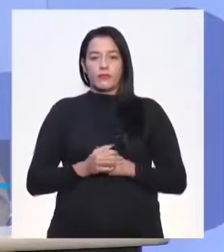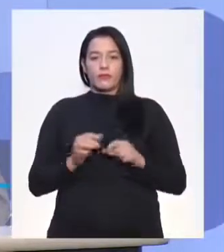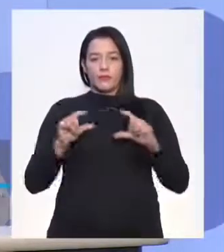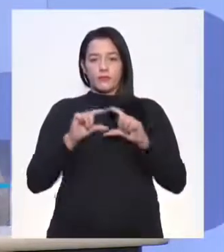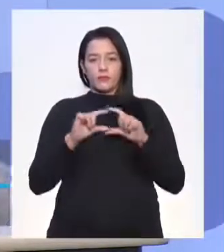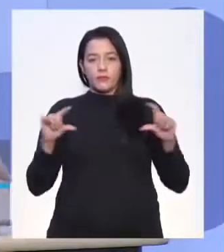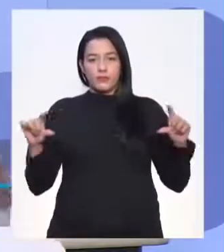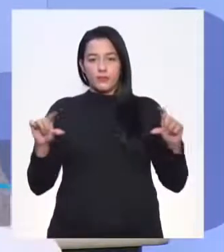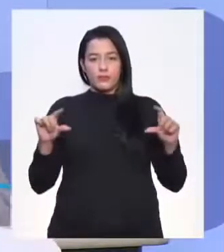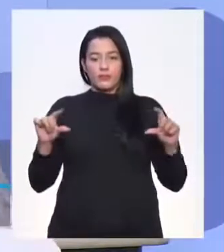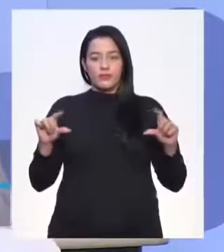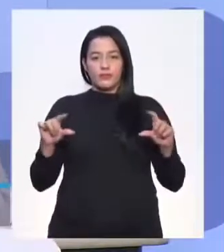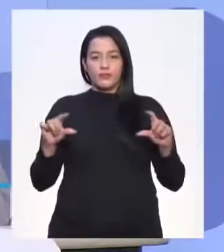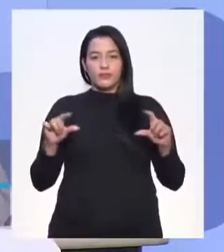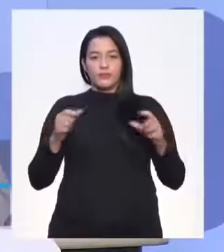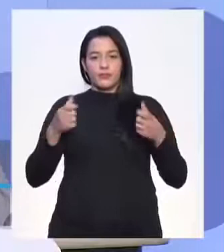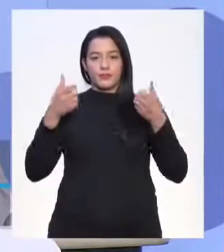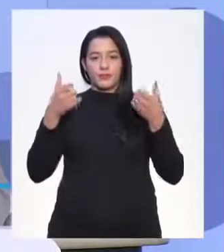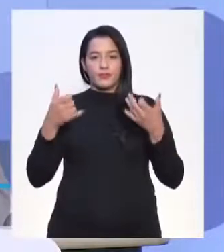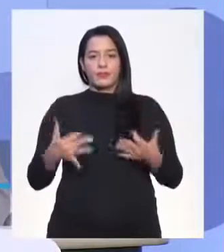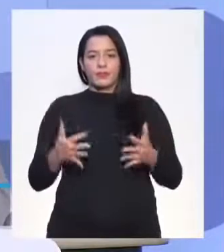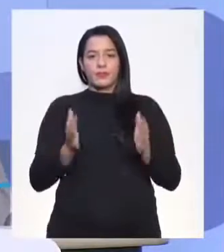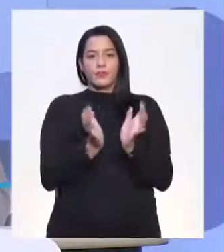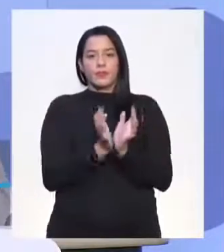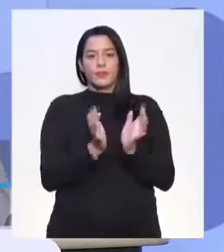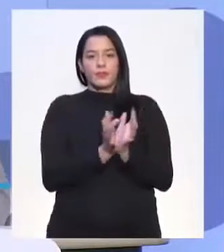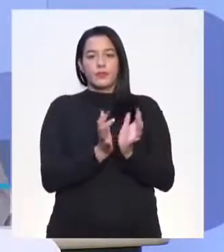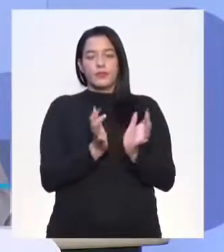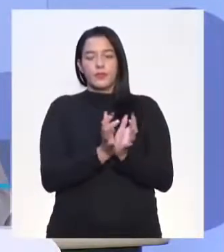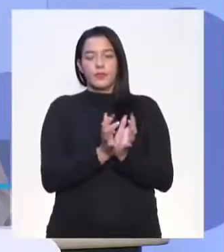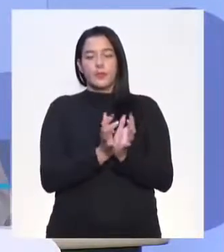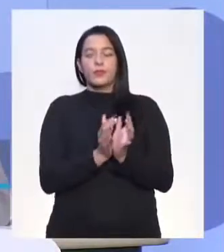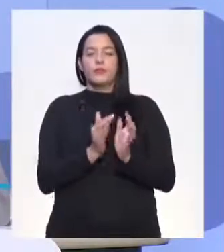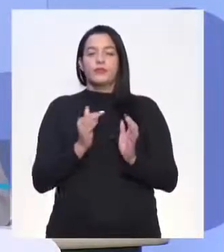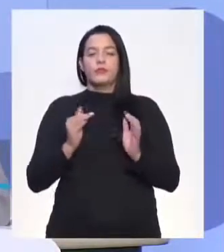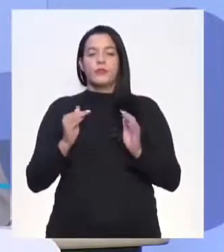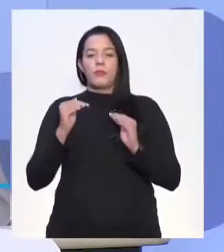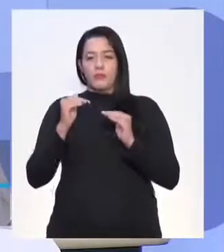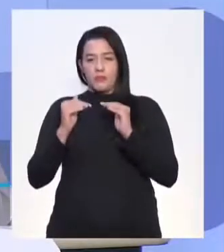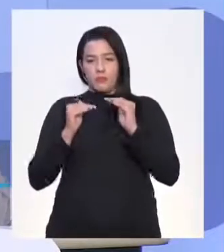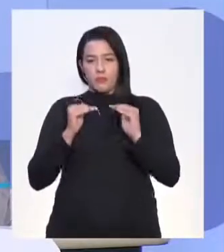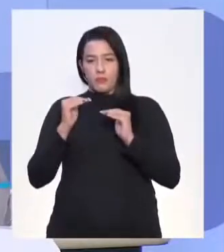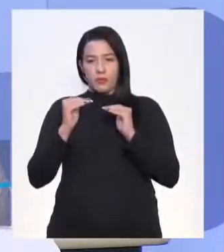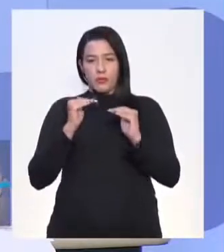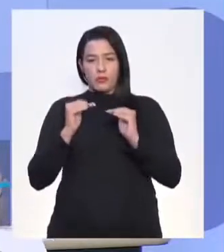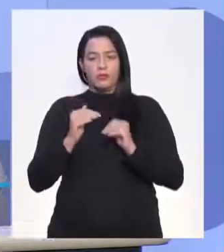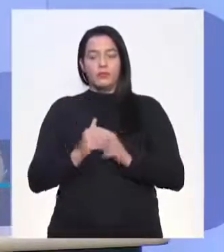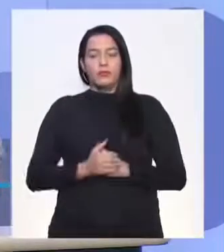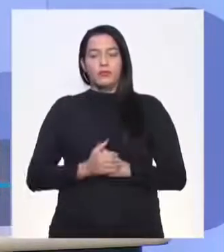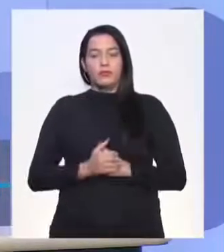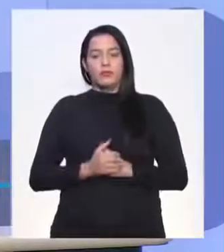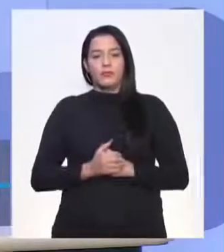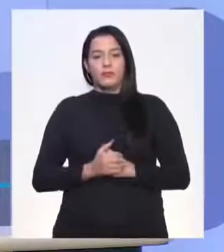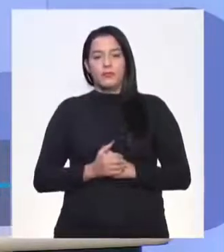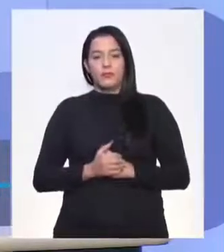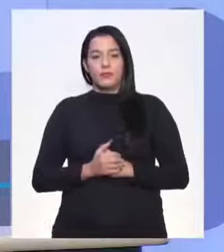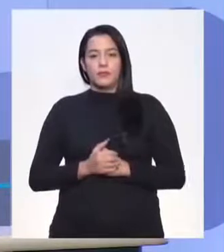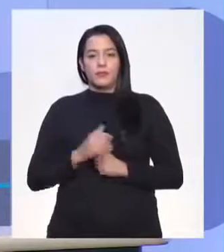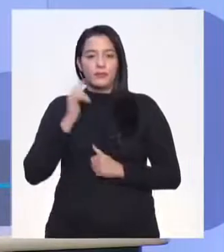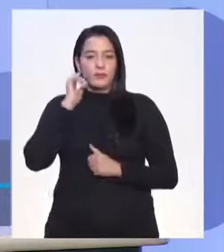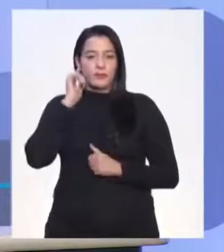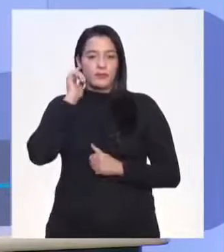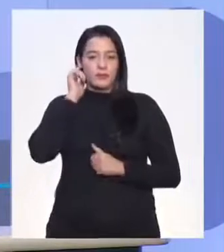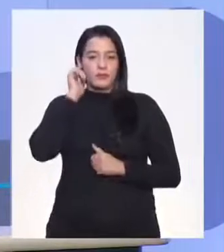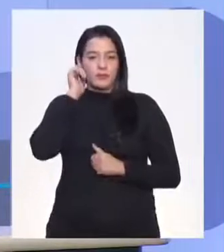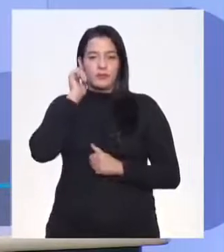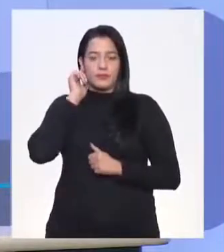fala da classe média, que ele diz que... olha só, eu vou até falar. Né? Eu vou até colocar